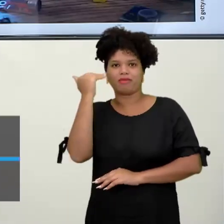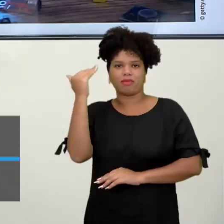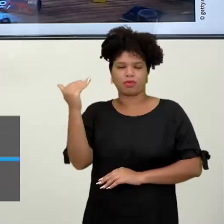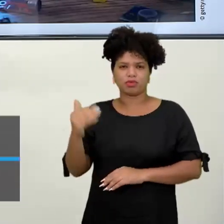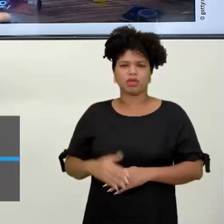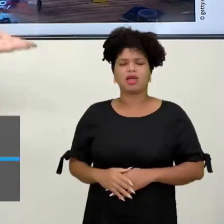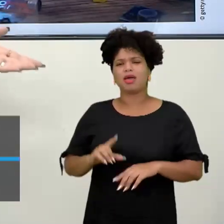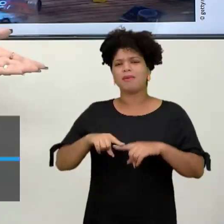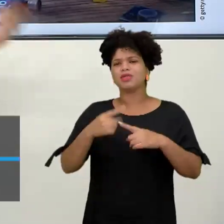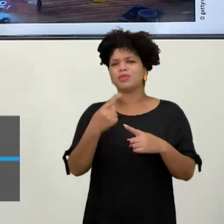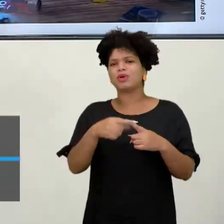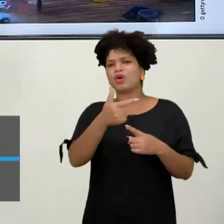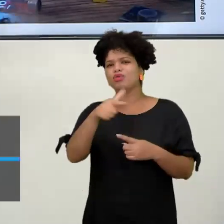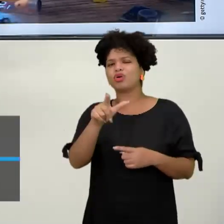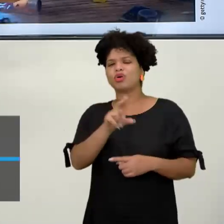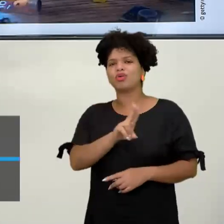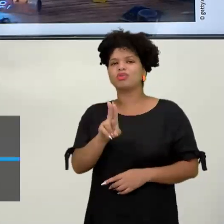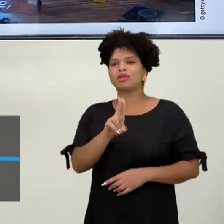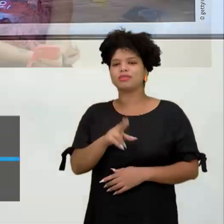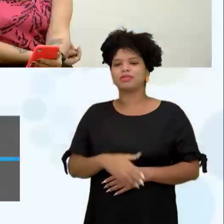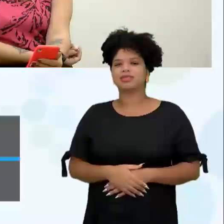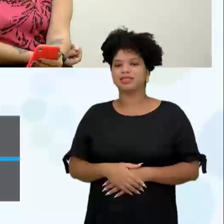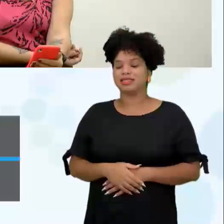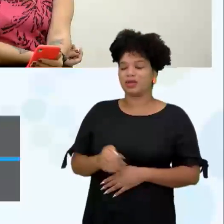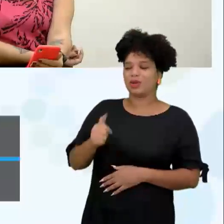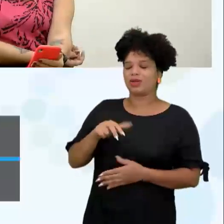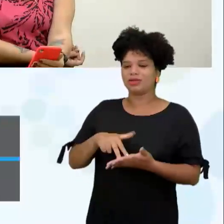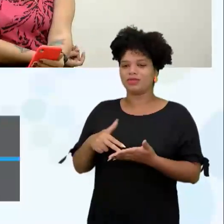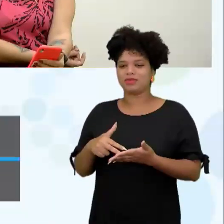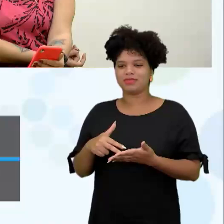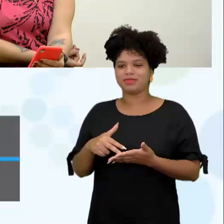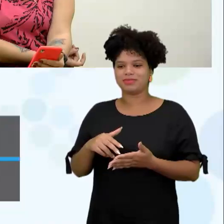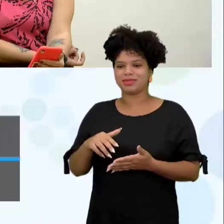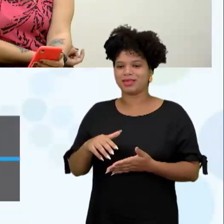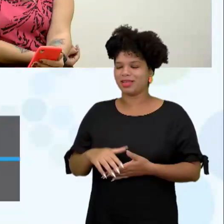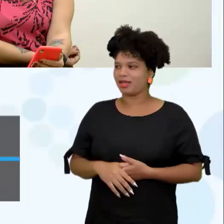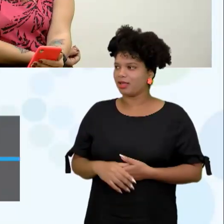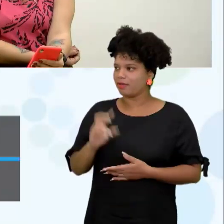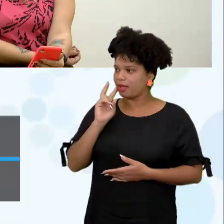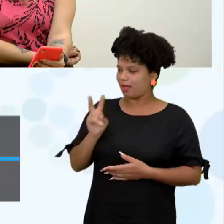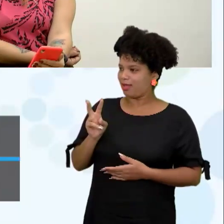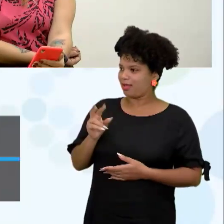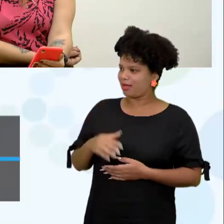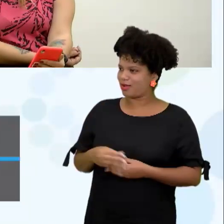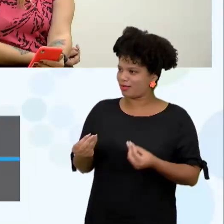por que o Arduino não é Python? Quase caí sozinho. Você viu a minha cara?